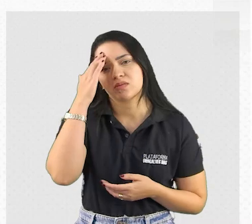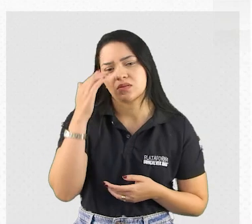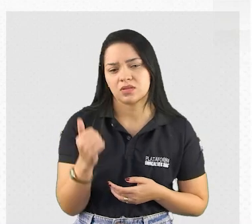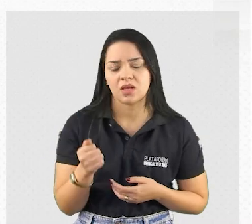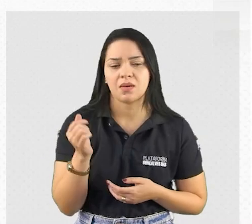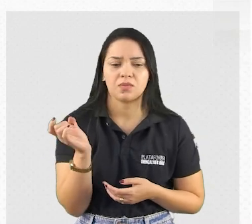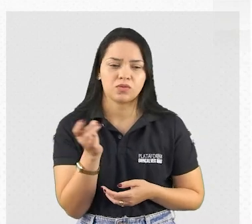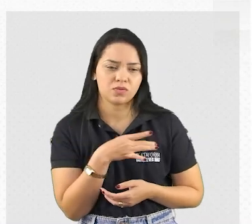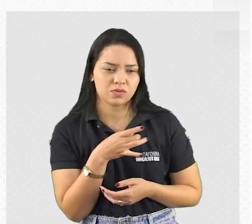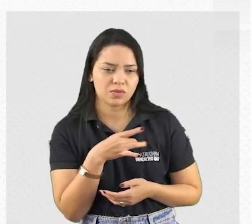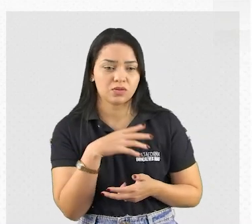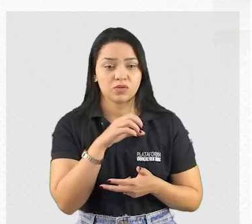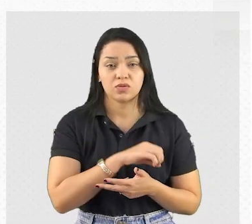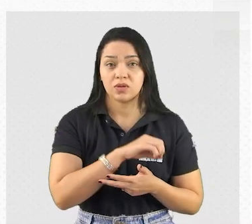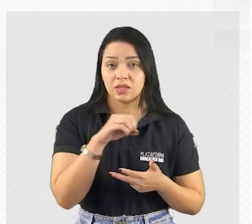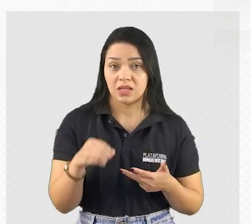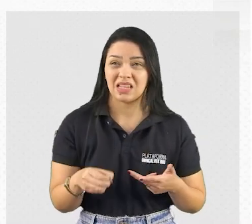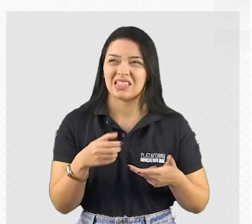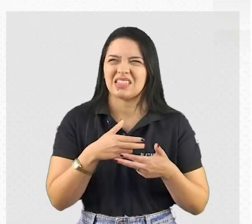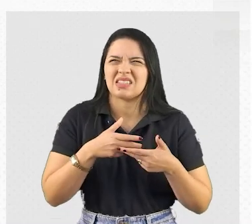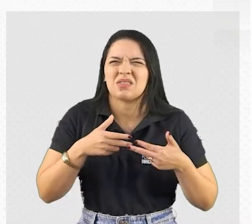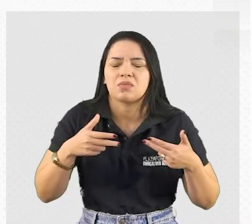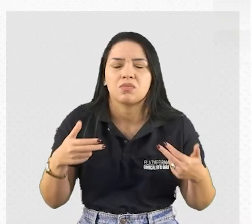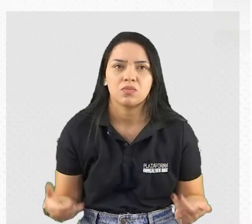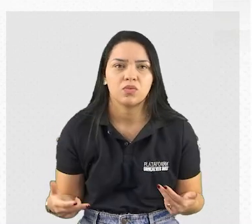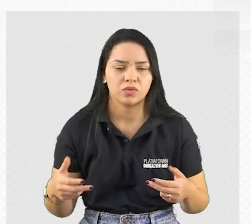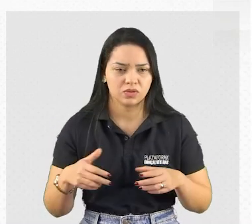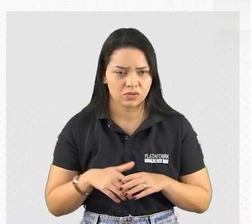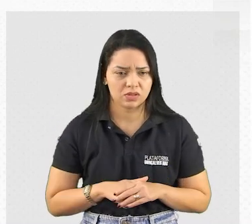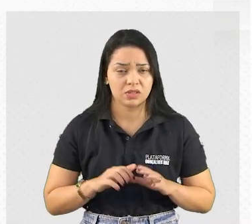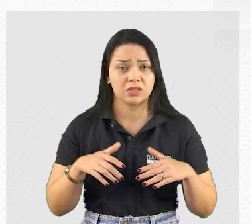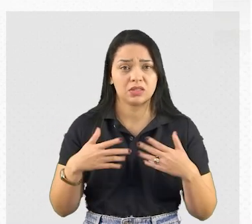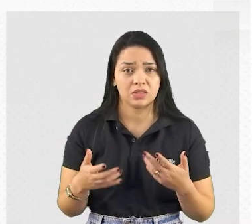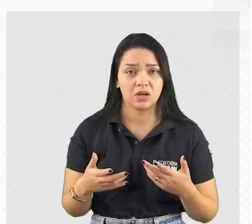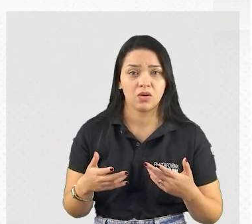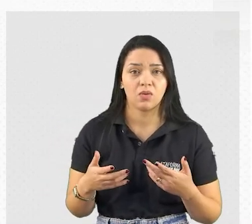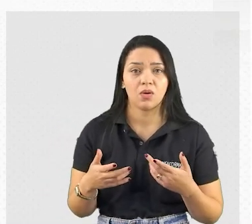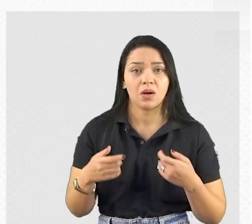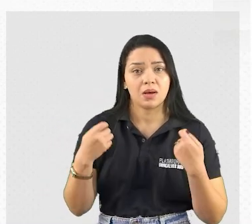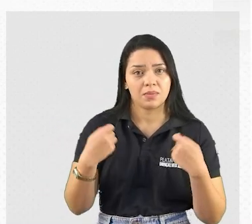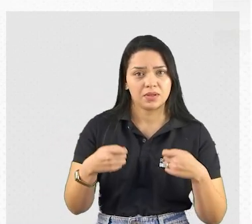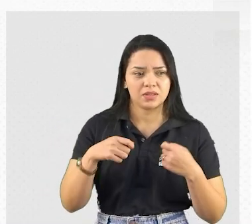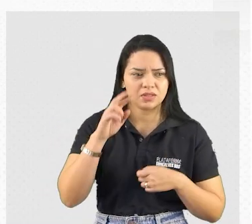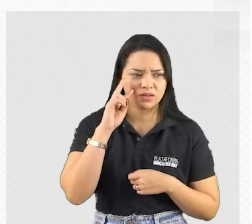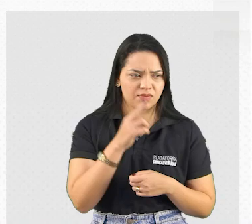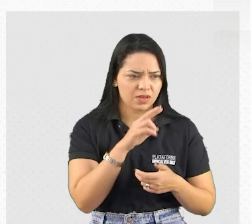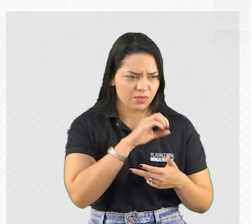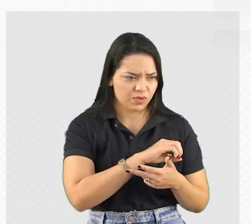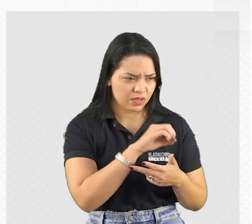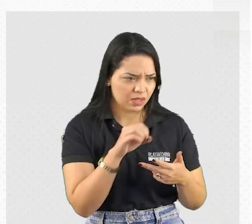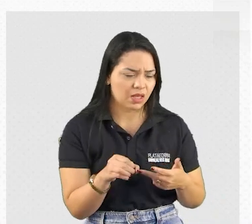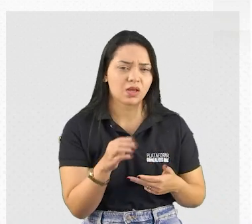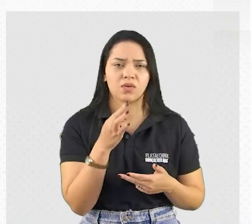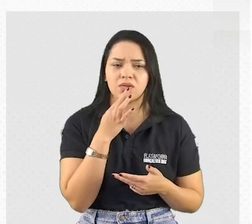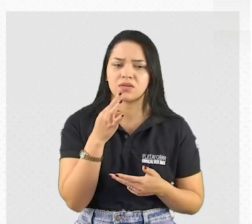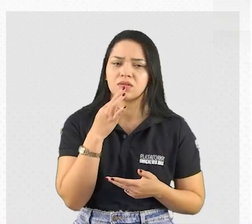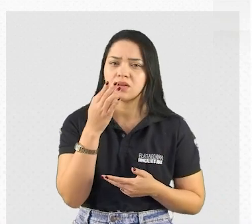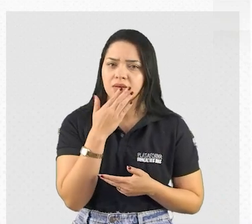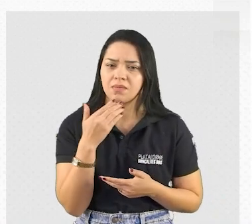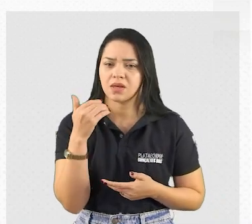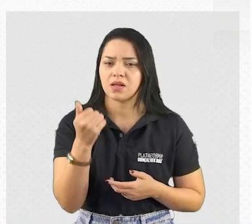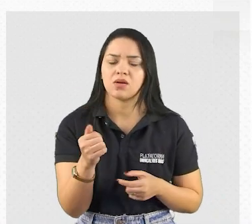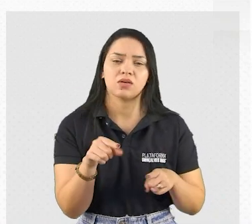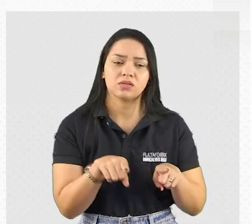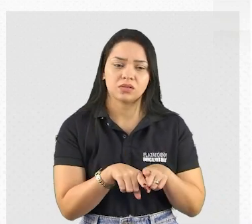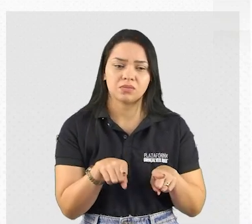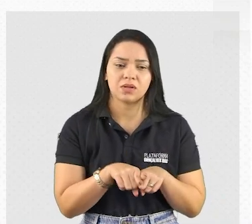em torno do Enem são muitos, Então, a gente precisa aí olhar para o Enem, conhecê-lo melhor, para que a gente vá também